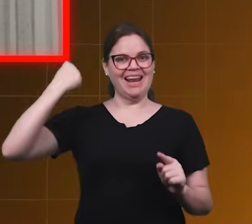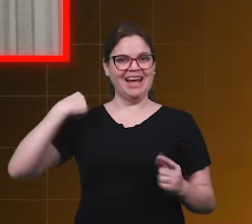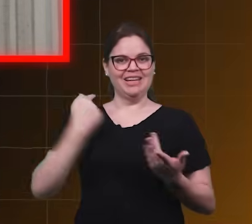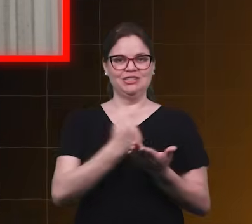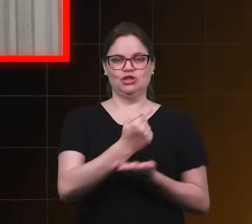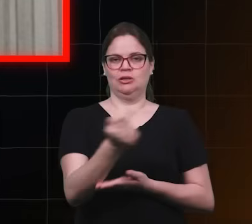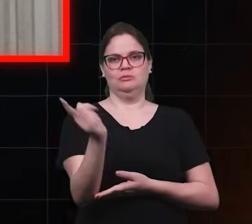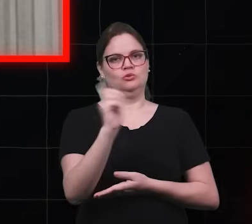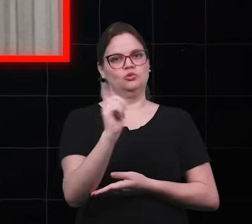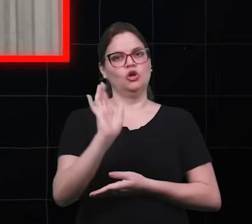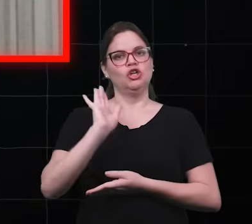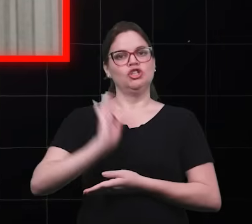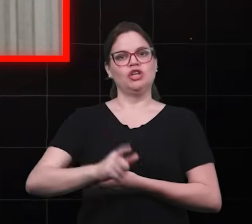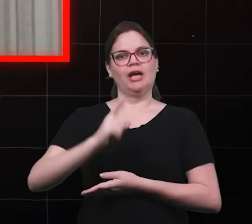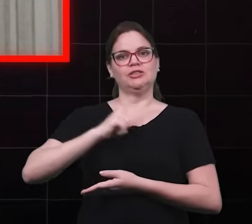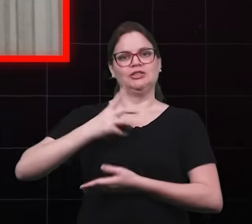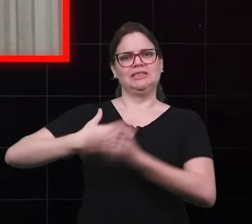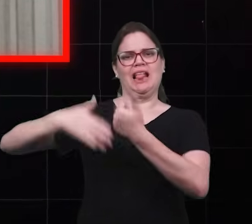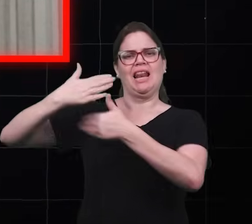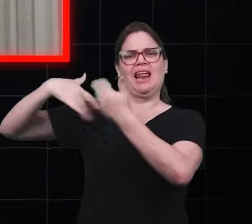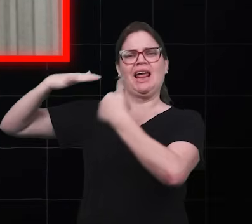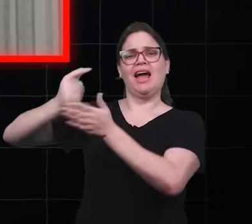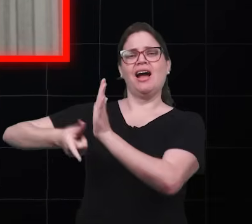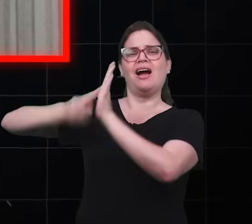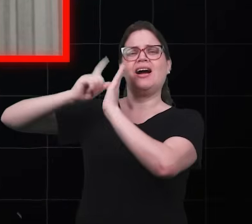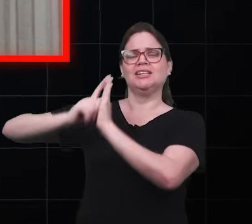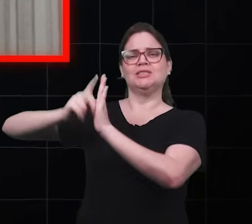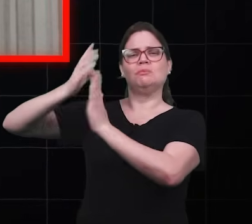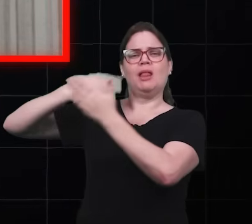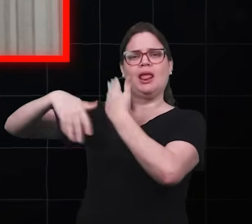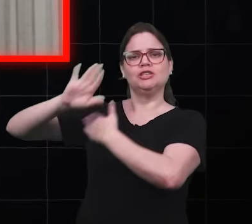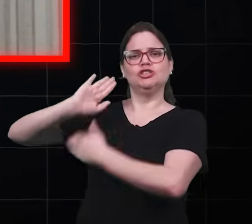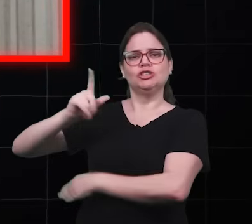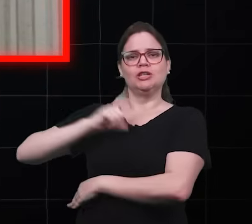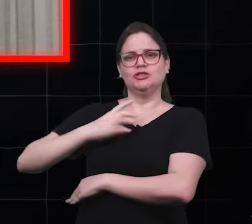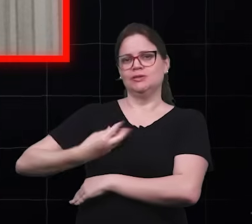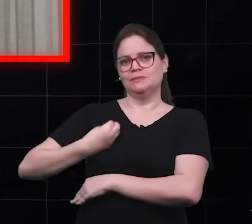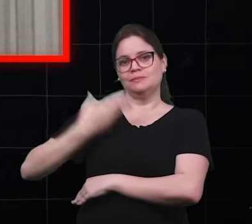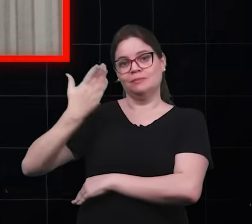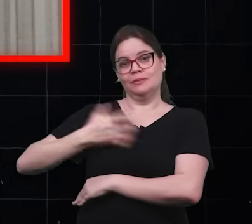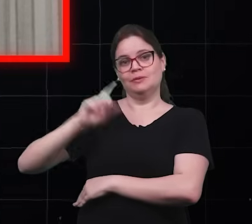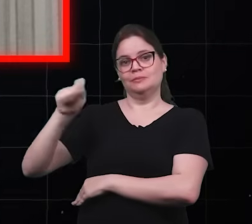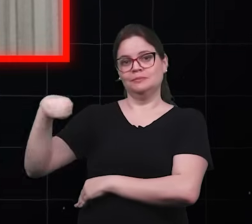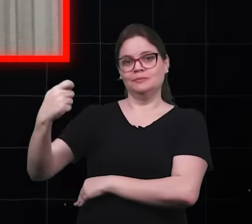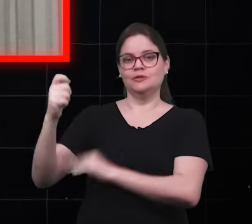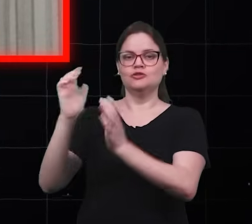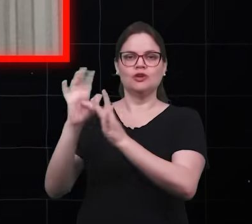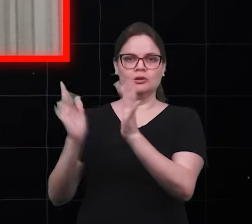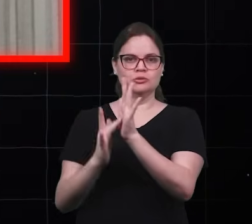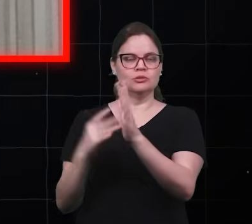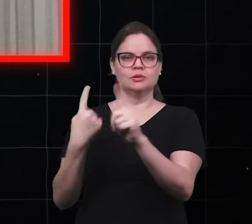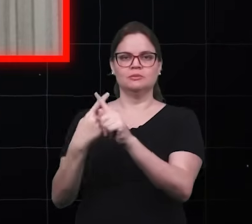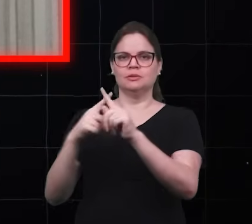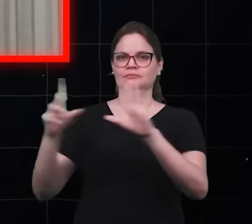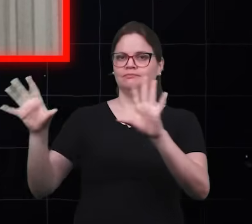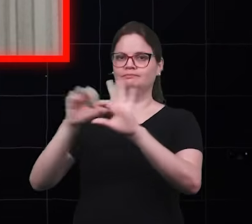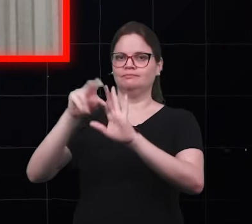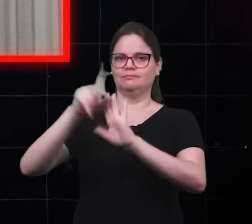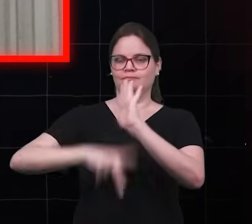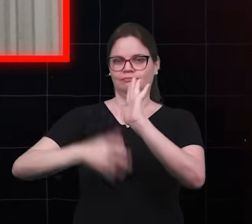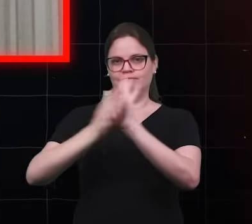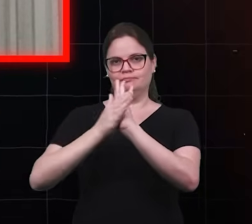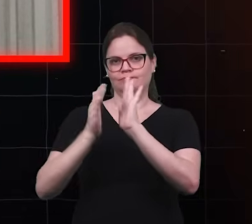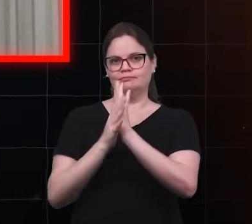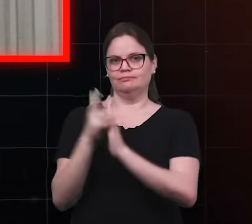existia e fala a respeito do próprio Senhor Jesus. Está ligada à obra redentora, está ligada